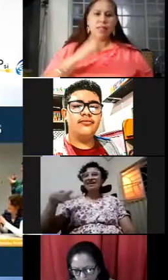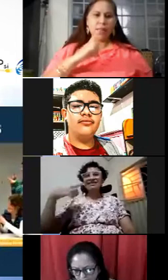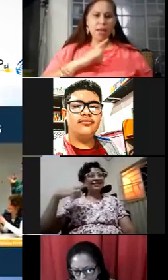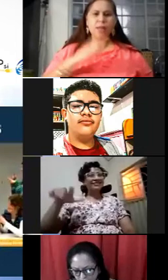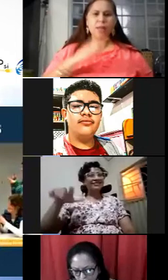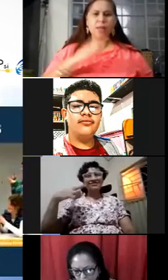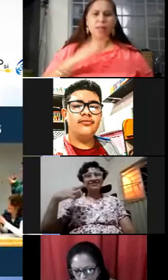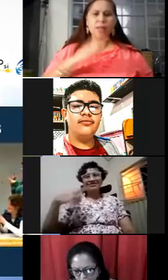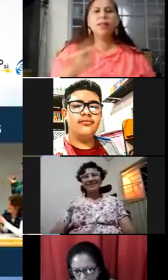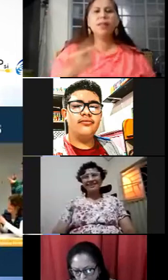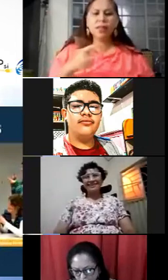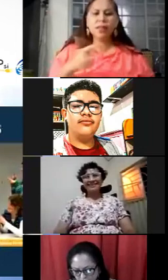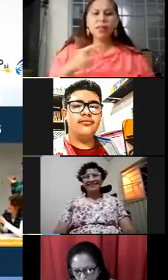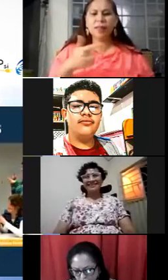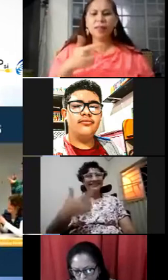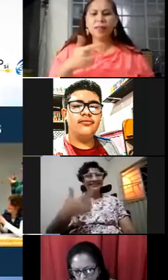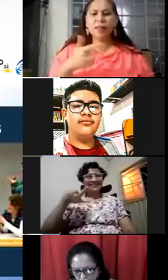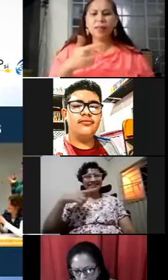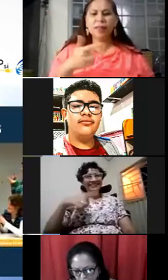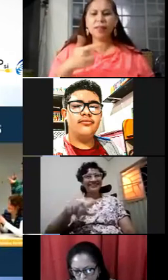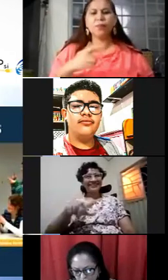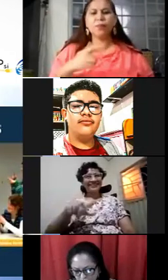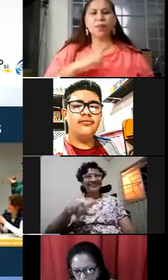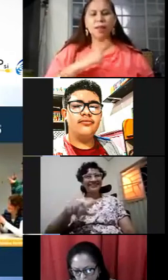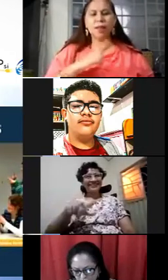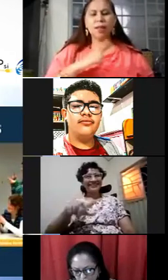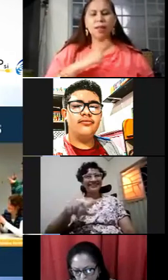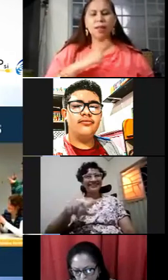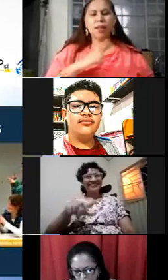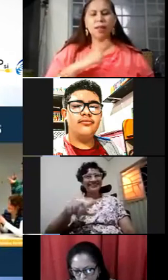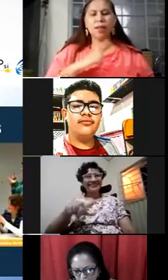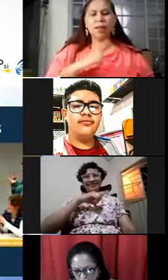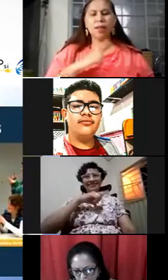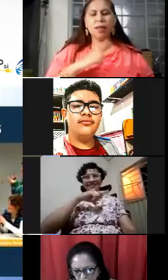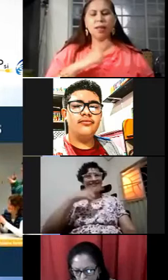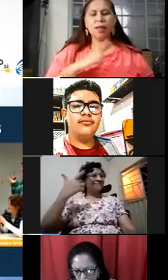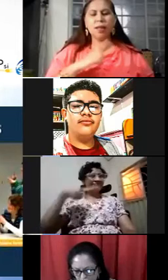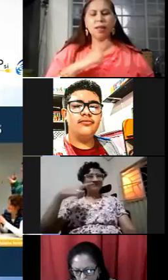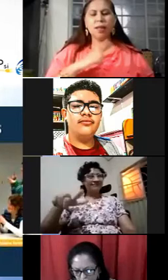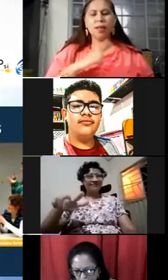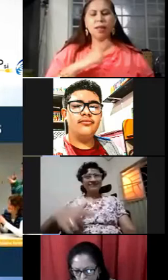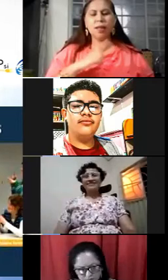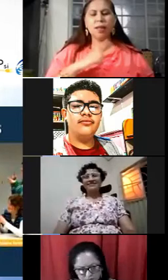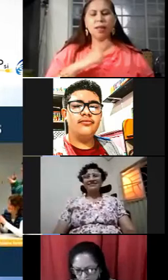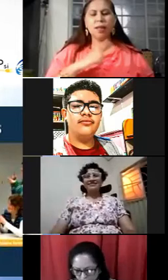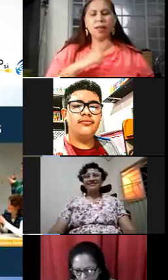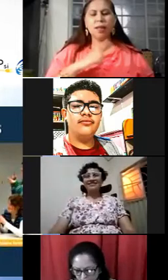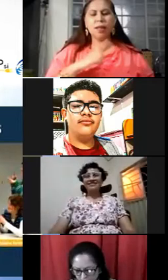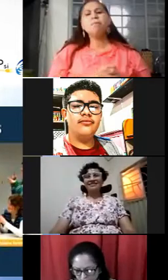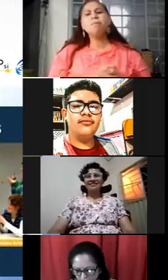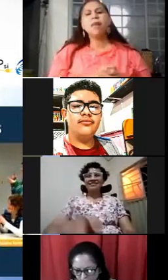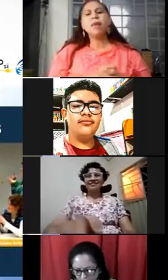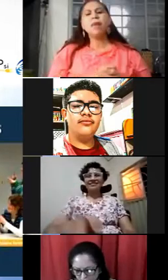esquecido. e não ter. Isso. Ter e não ter. Da mesma